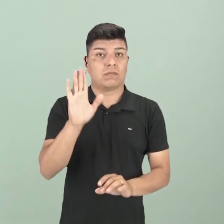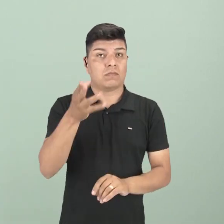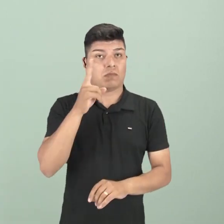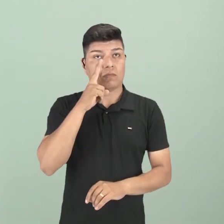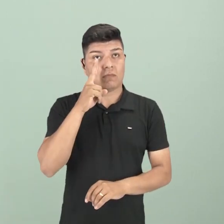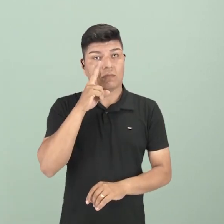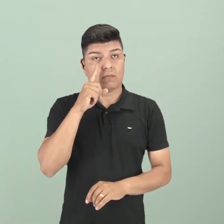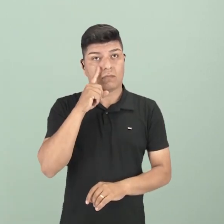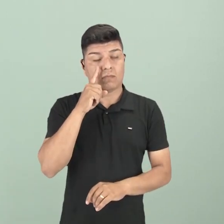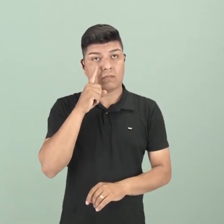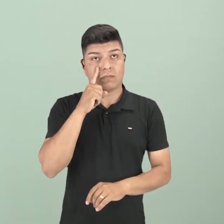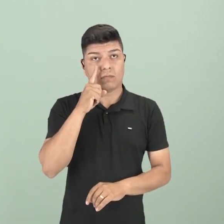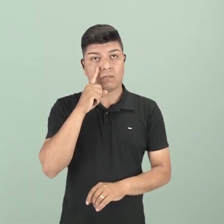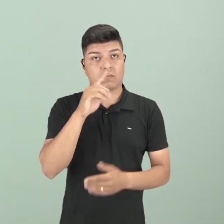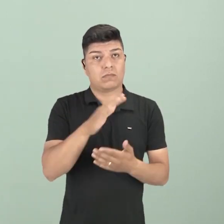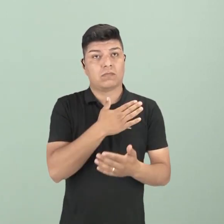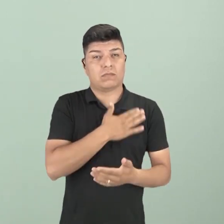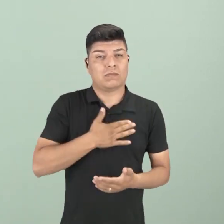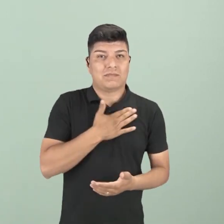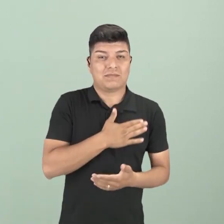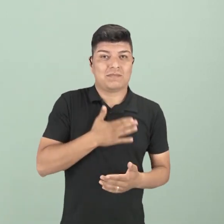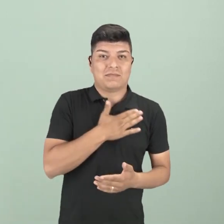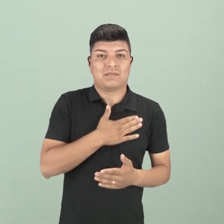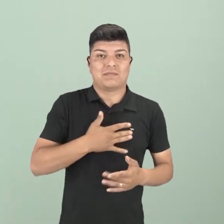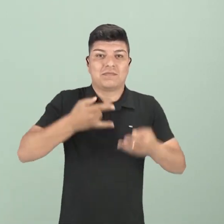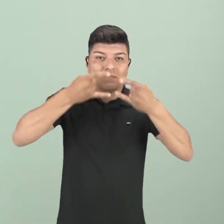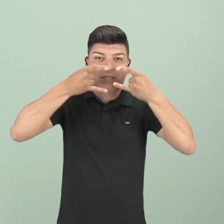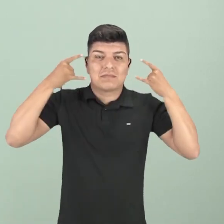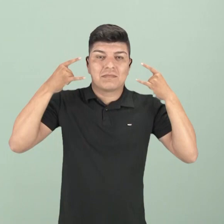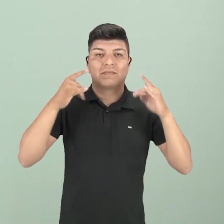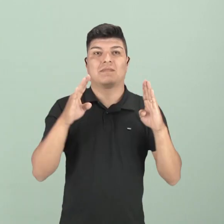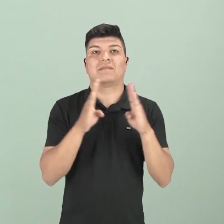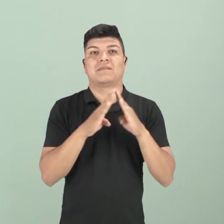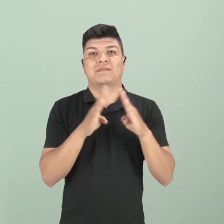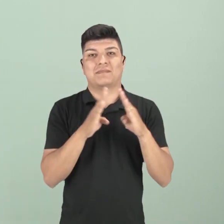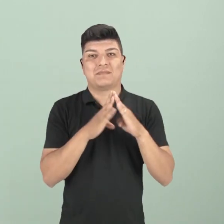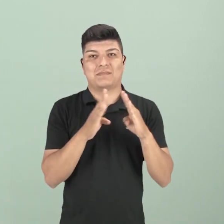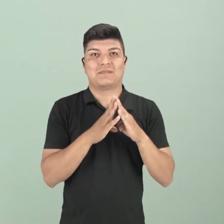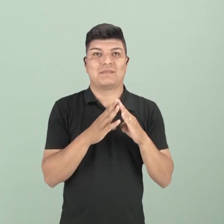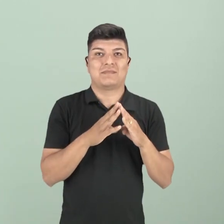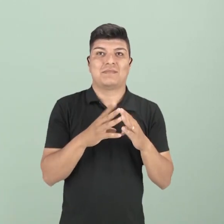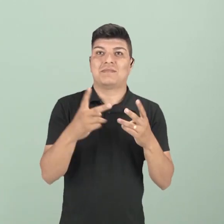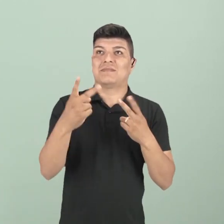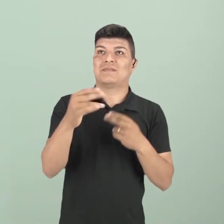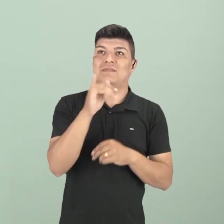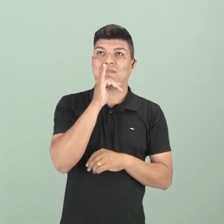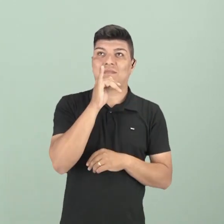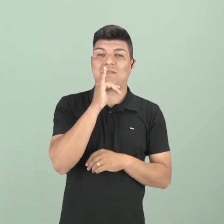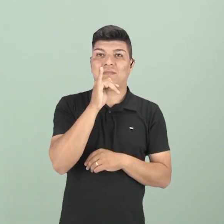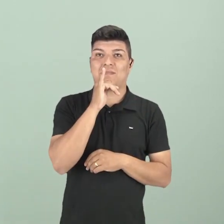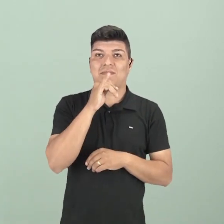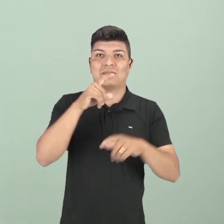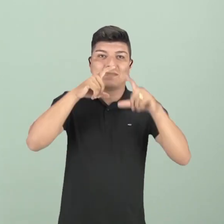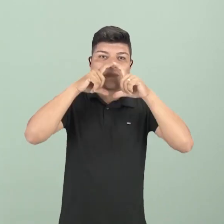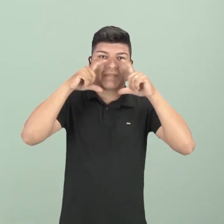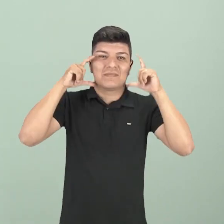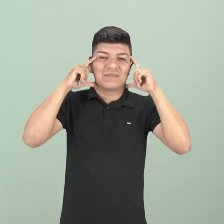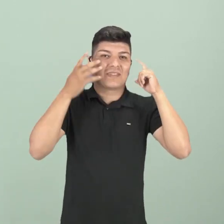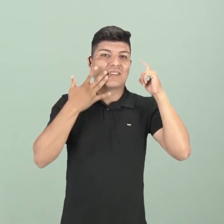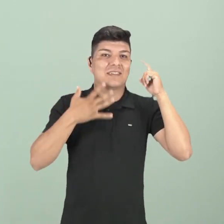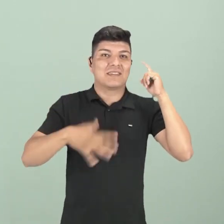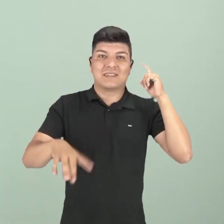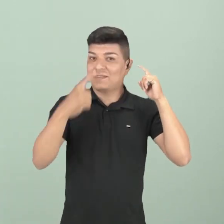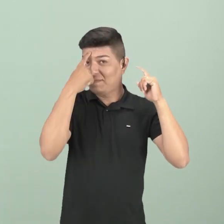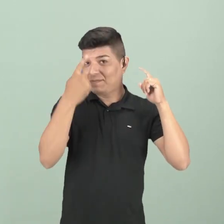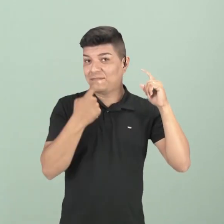viram e até gostaram de alguma máscara caseira, agora que vem até customizada, como essa, no exemplo aí, né? Que cobre o rosto da nossa